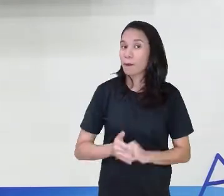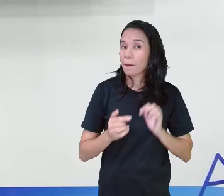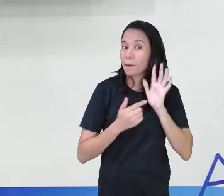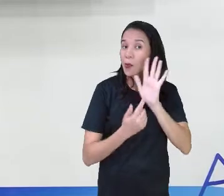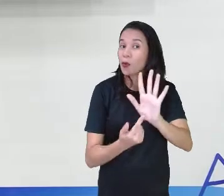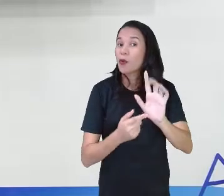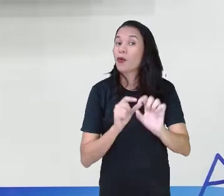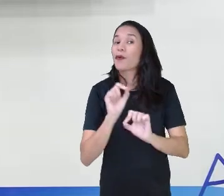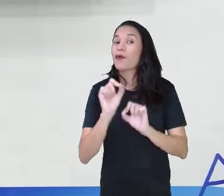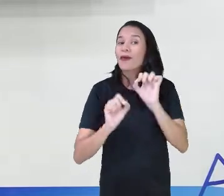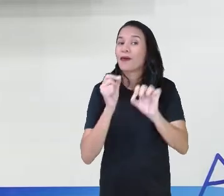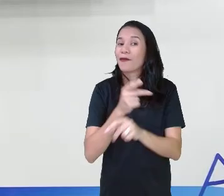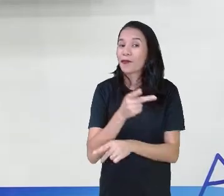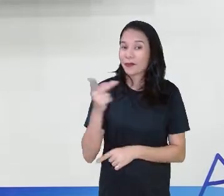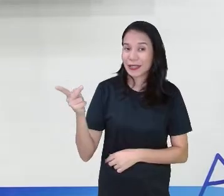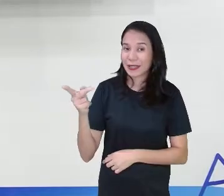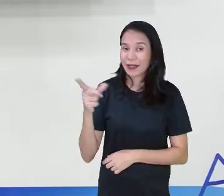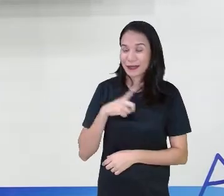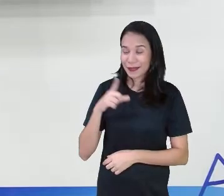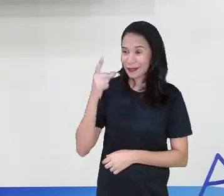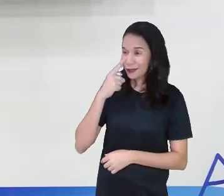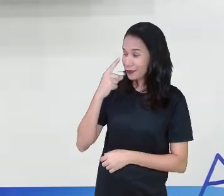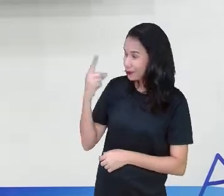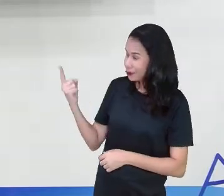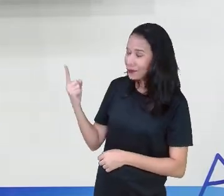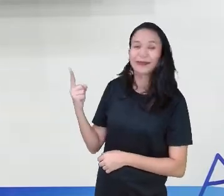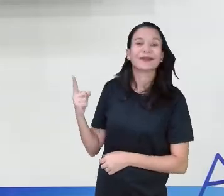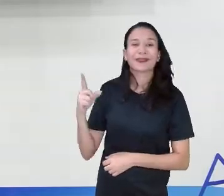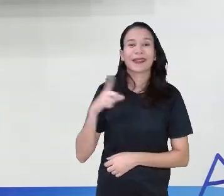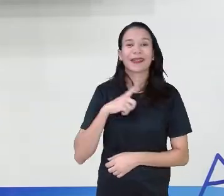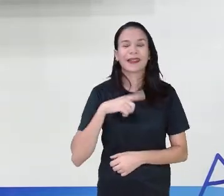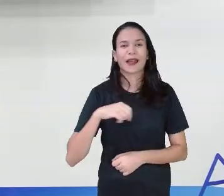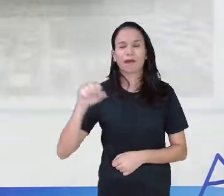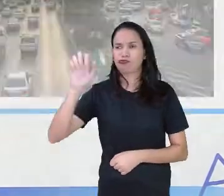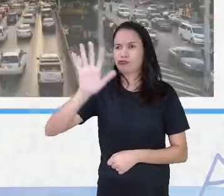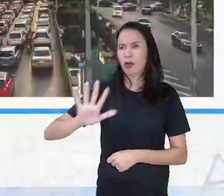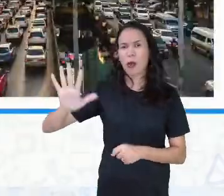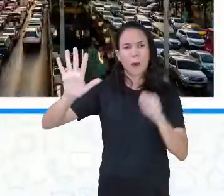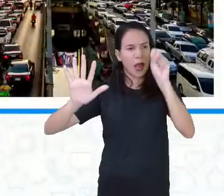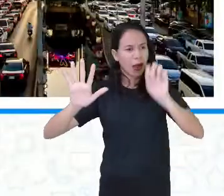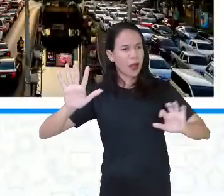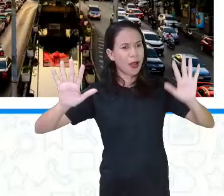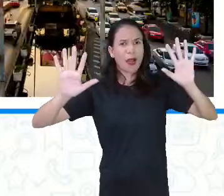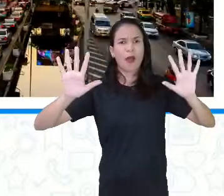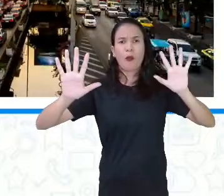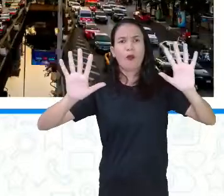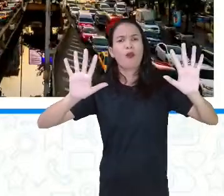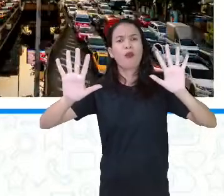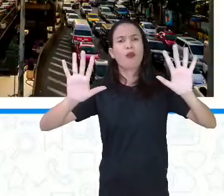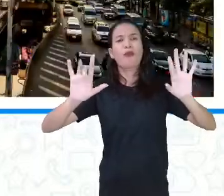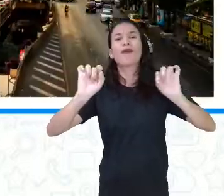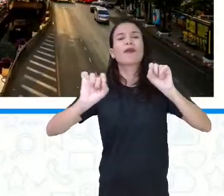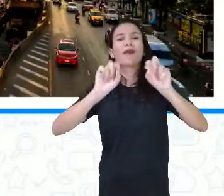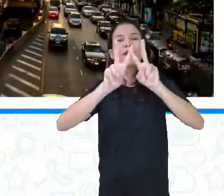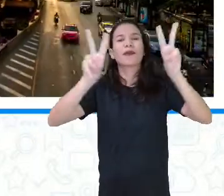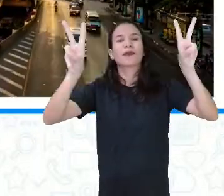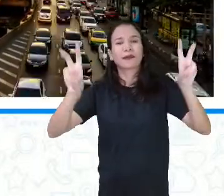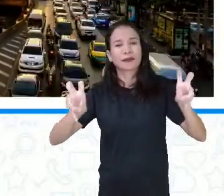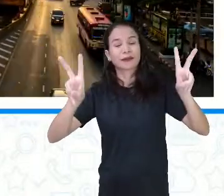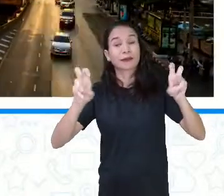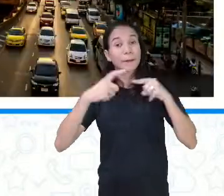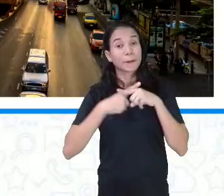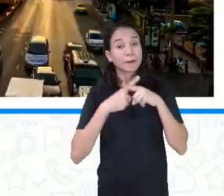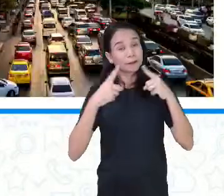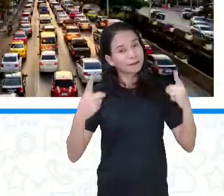trago para vocês aqui duas paisagens, né, mostrando qual vai ser o tema.